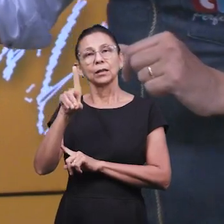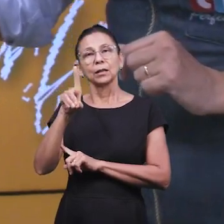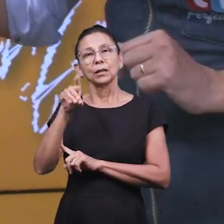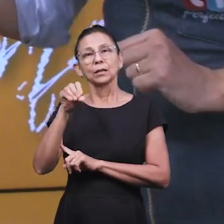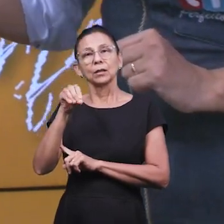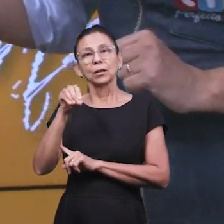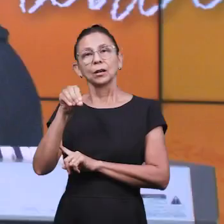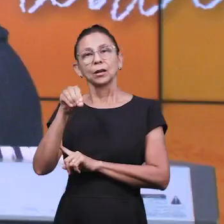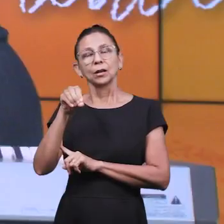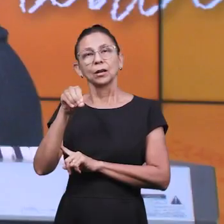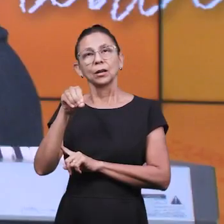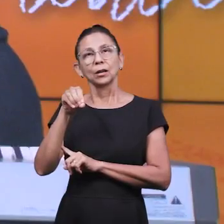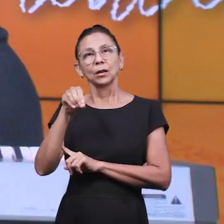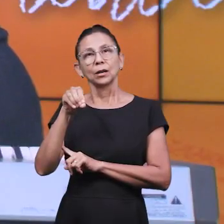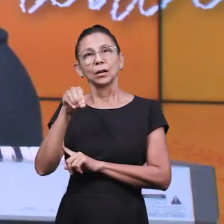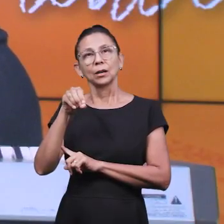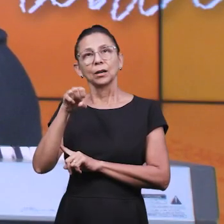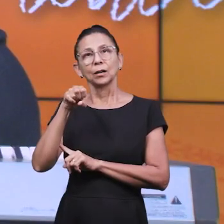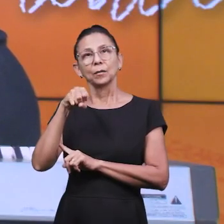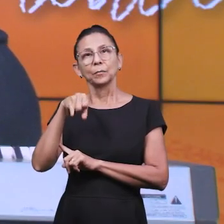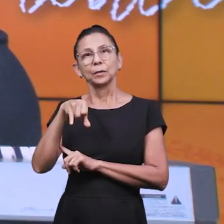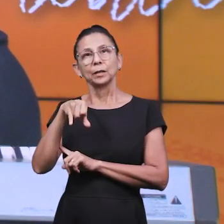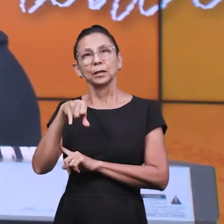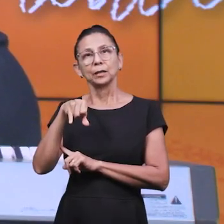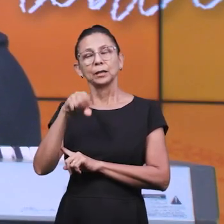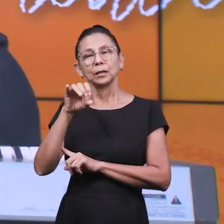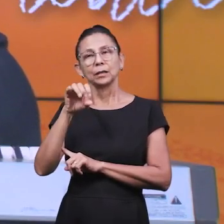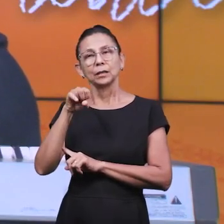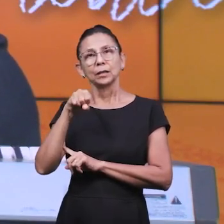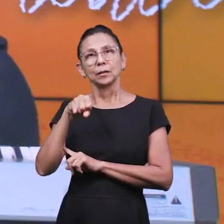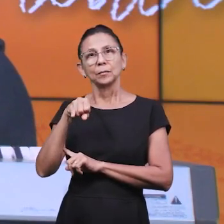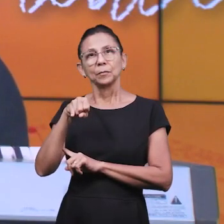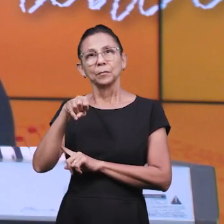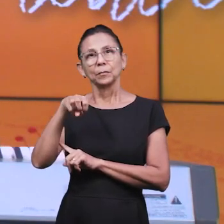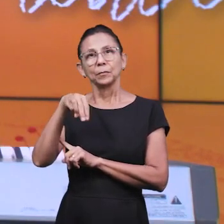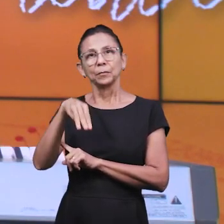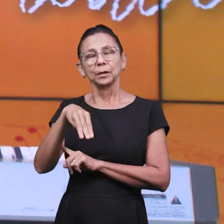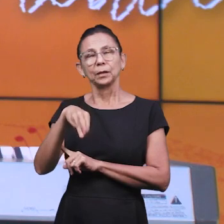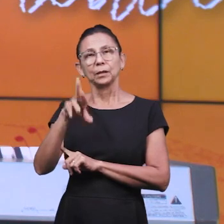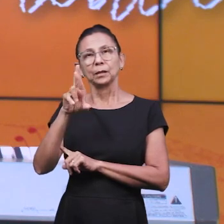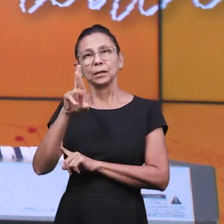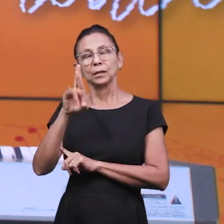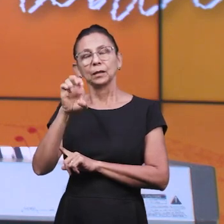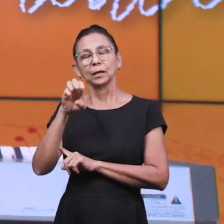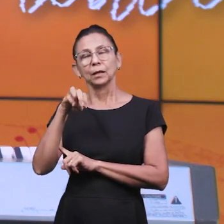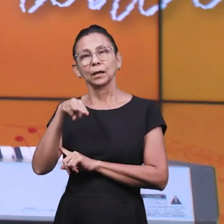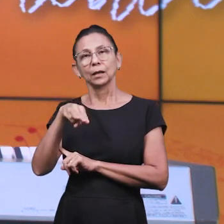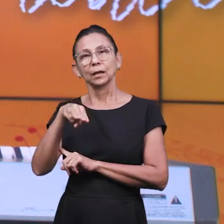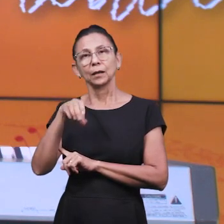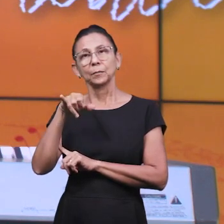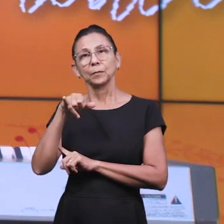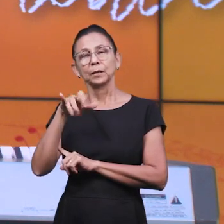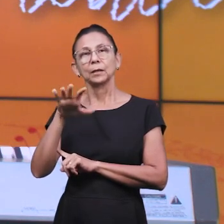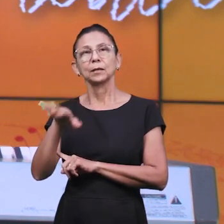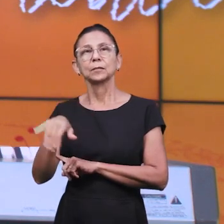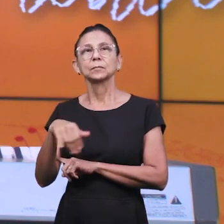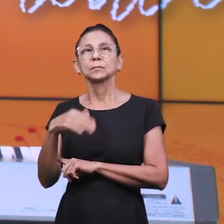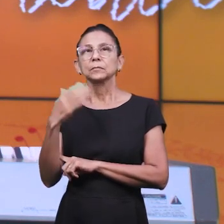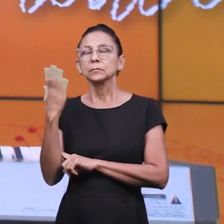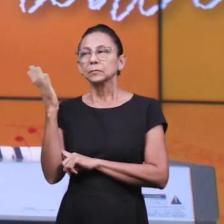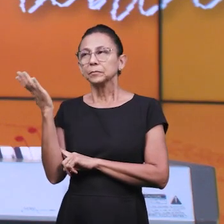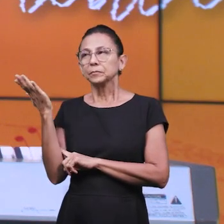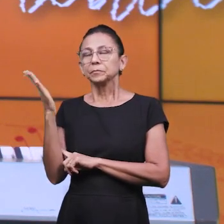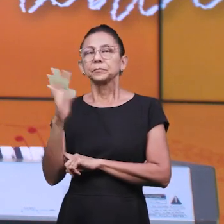Mi, Ré, Mi. E vai vir uma pausa. Então, nós vamos ter figura